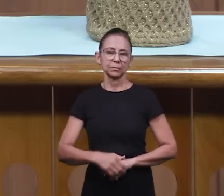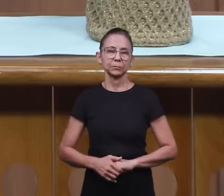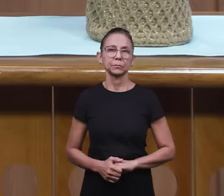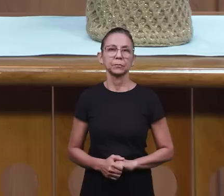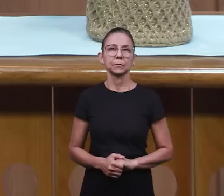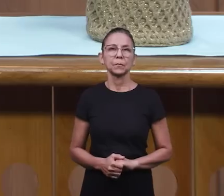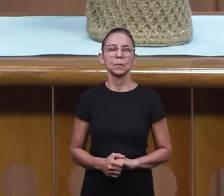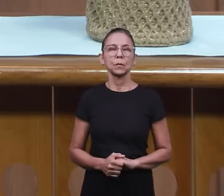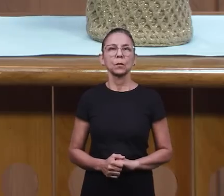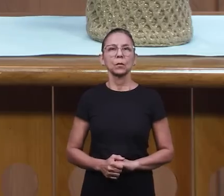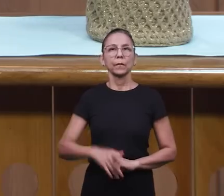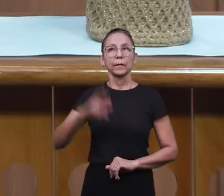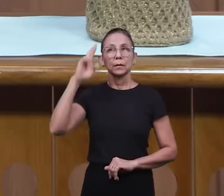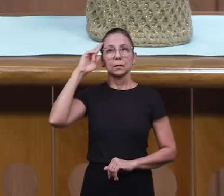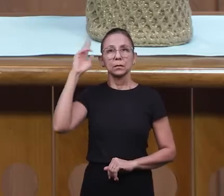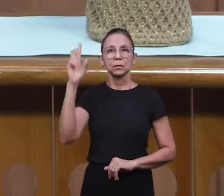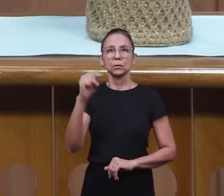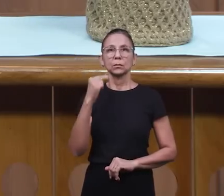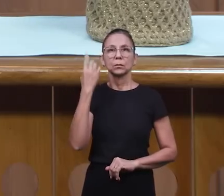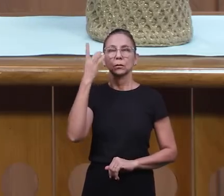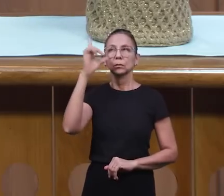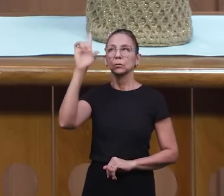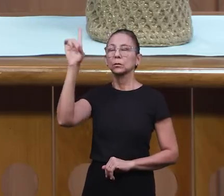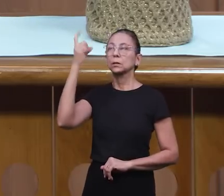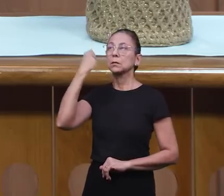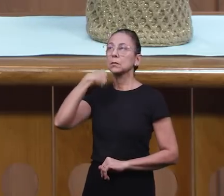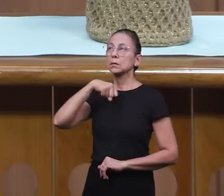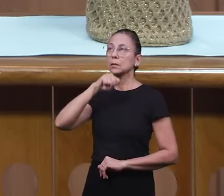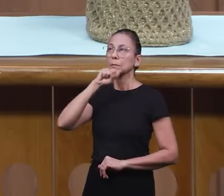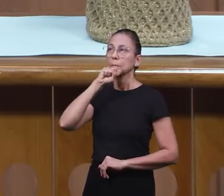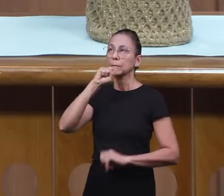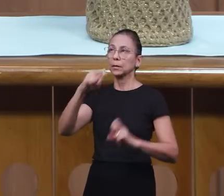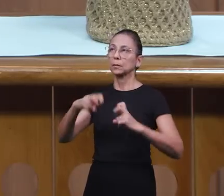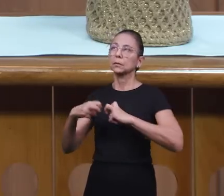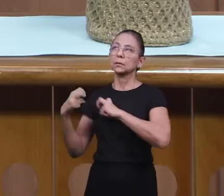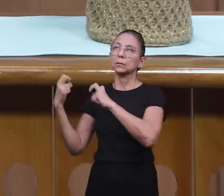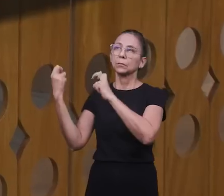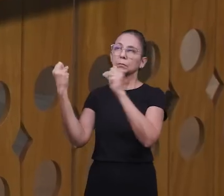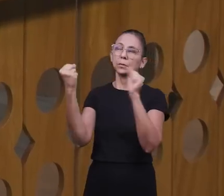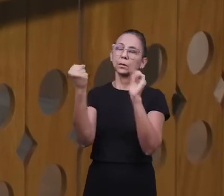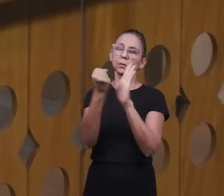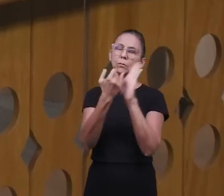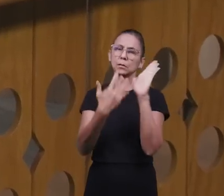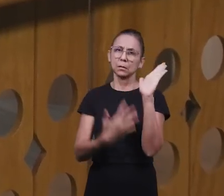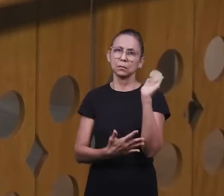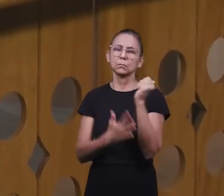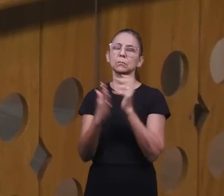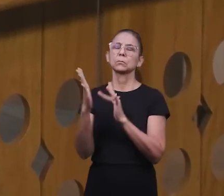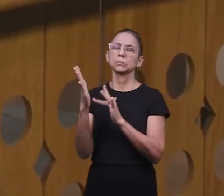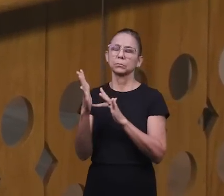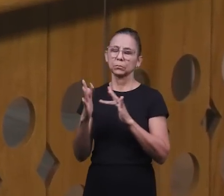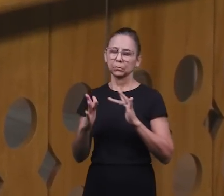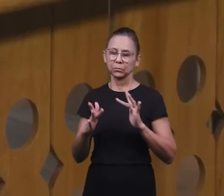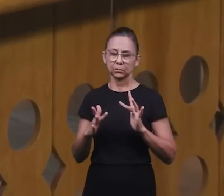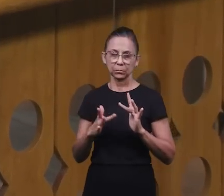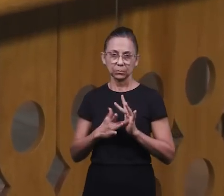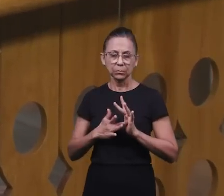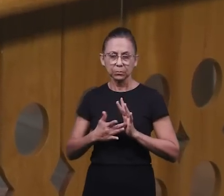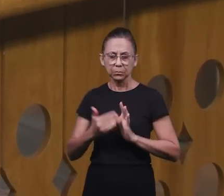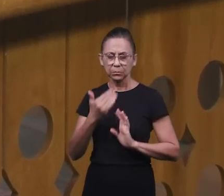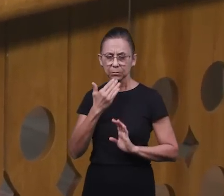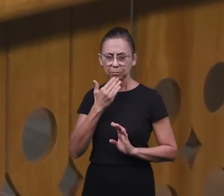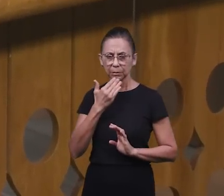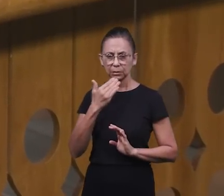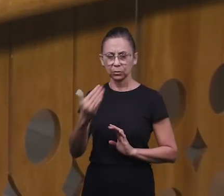meio. Oremos. Senhor, nosso Deus, nosso Pai, nós clamamos a Ti, Senhor, pelo poder que há no sangue do Senhor